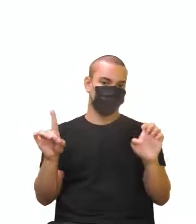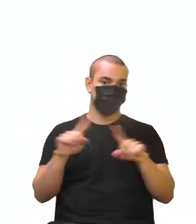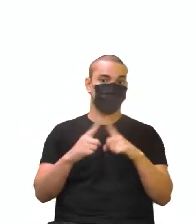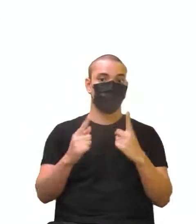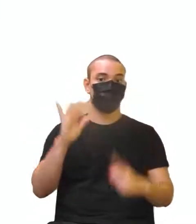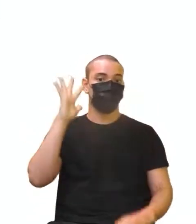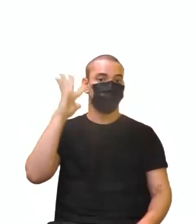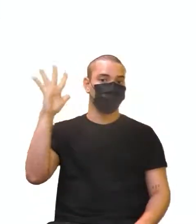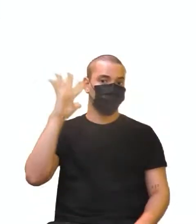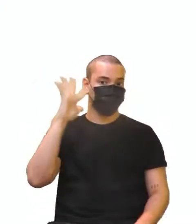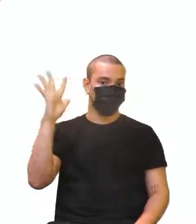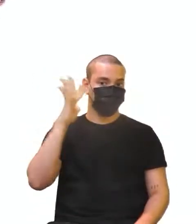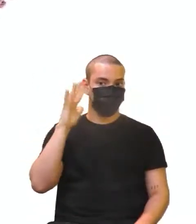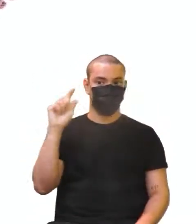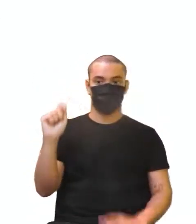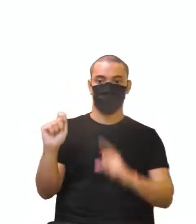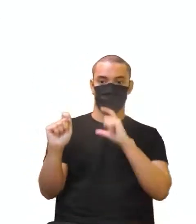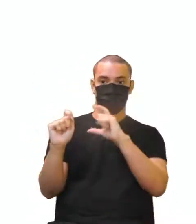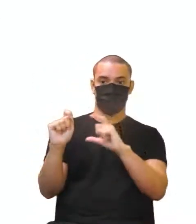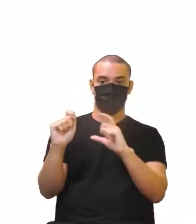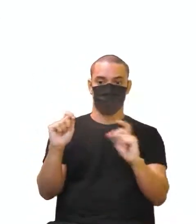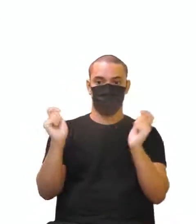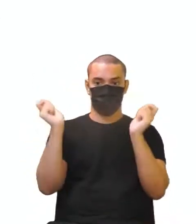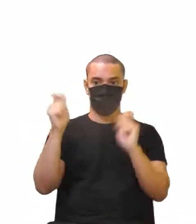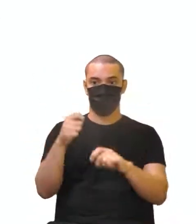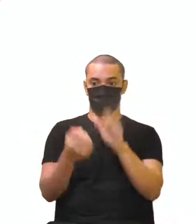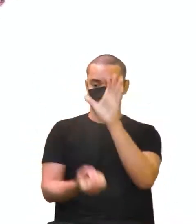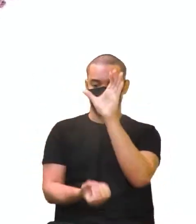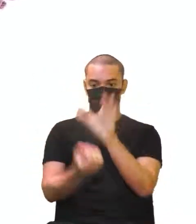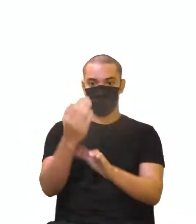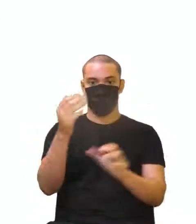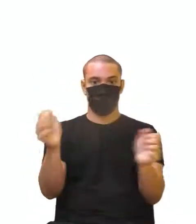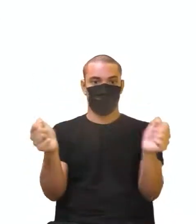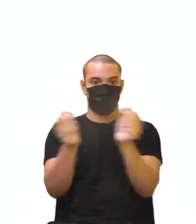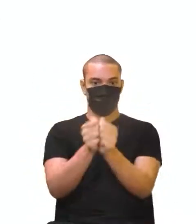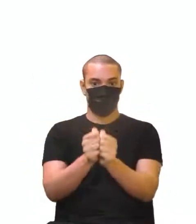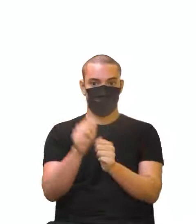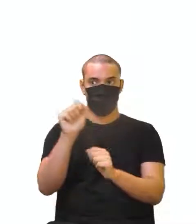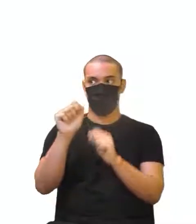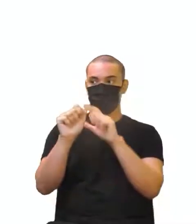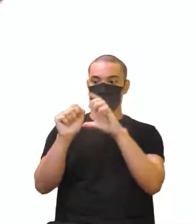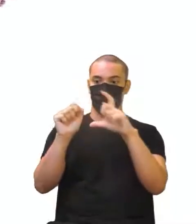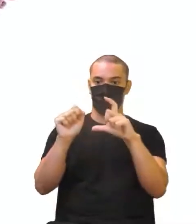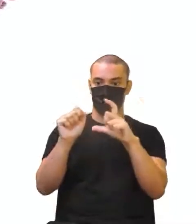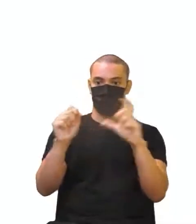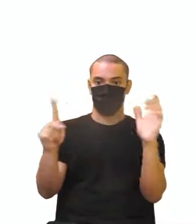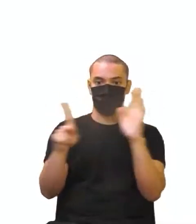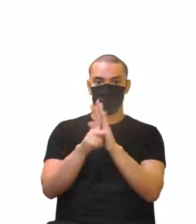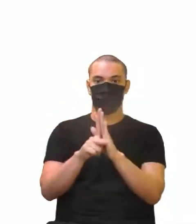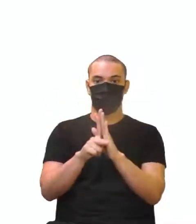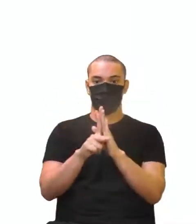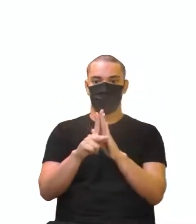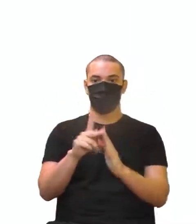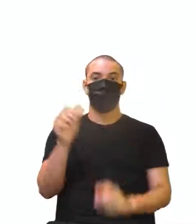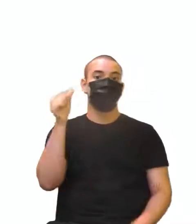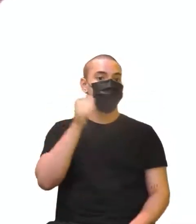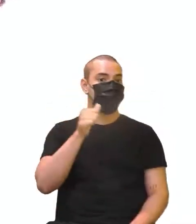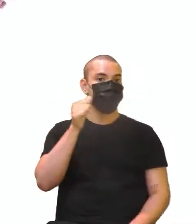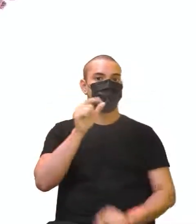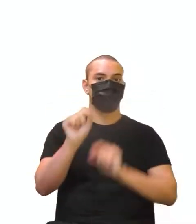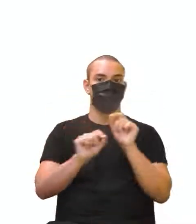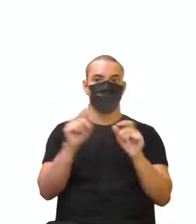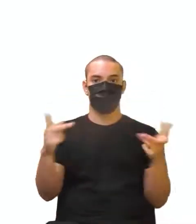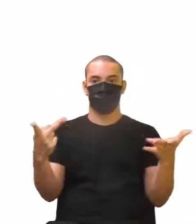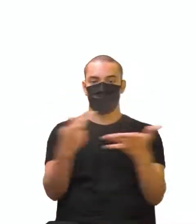esse gameta masculino azão fecunde o azão do ovócito feminino. O que